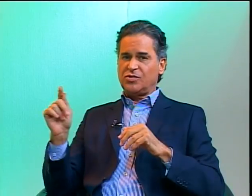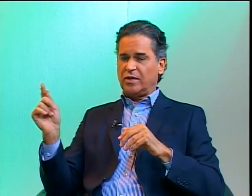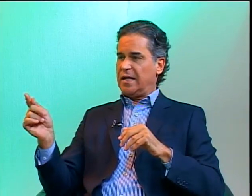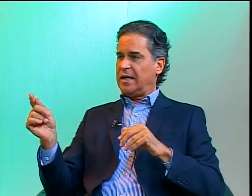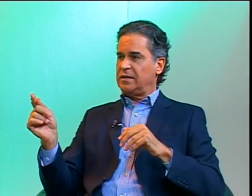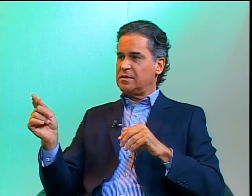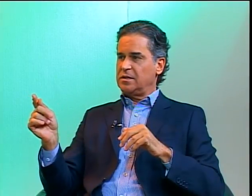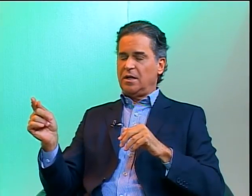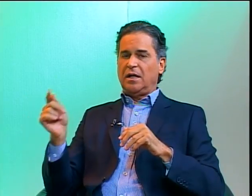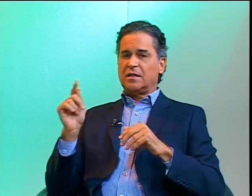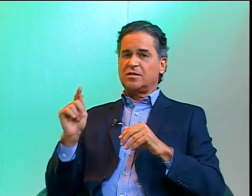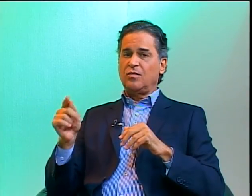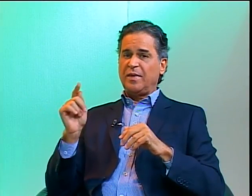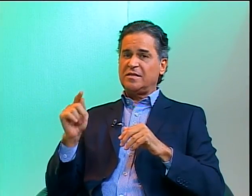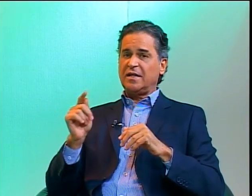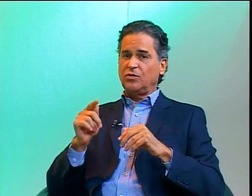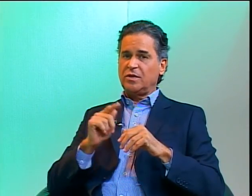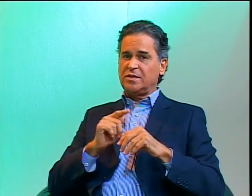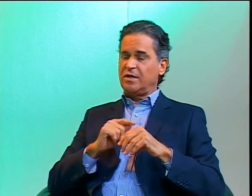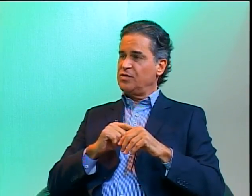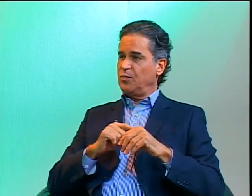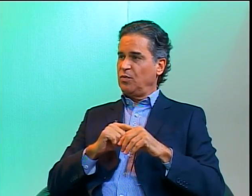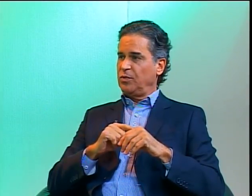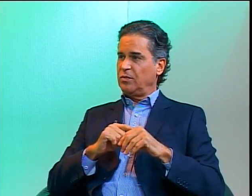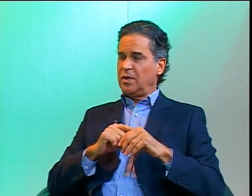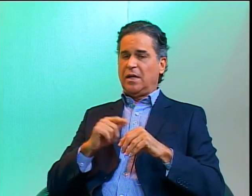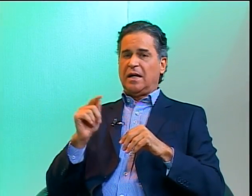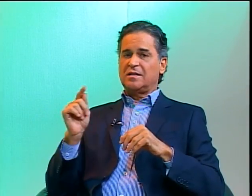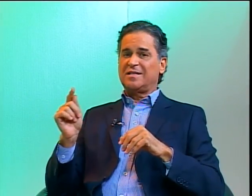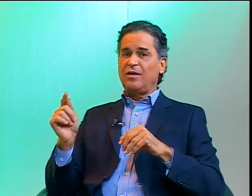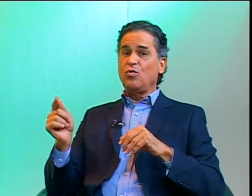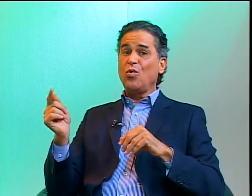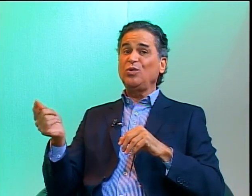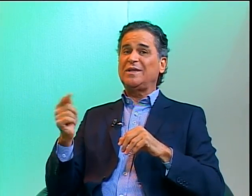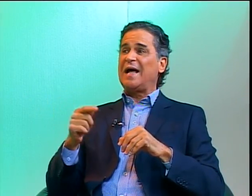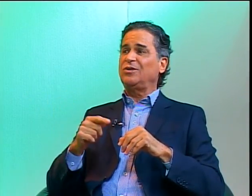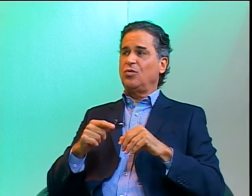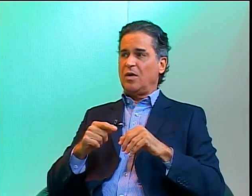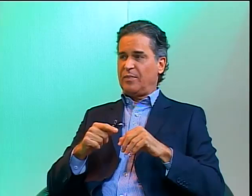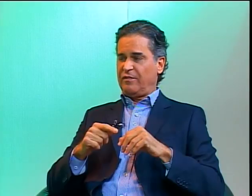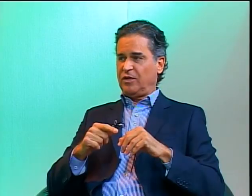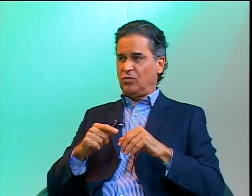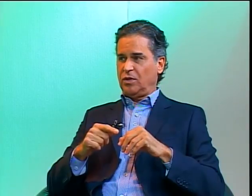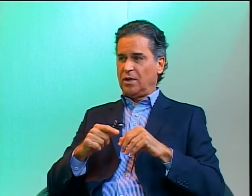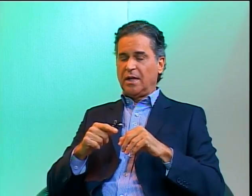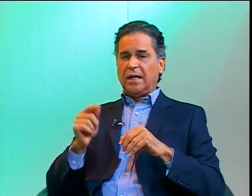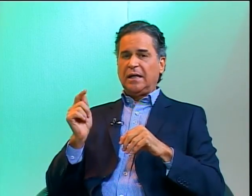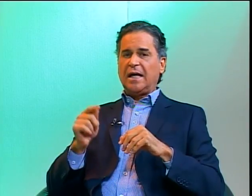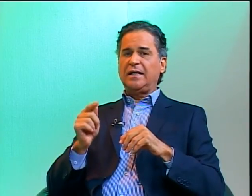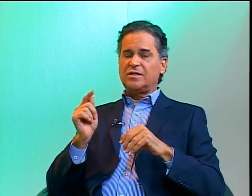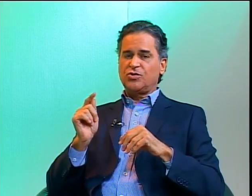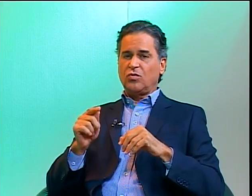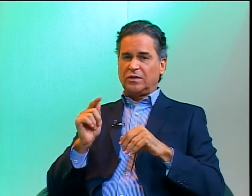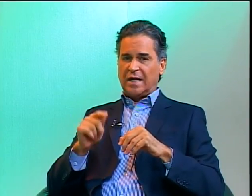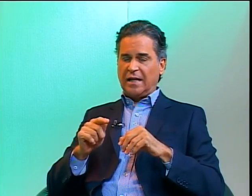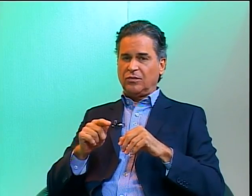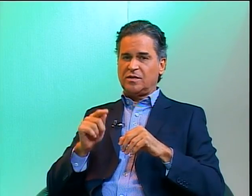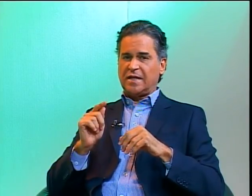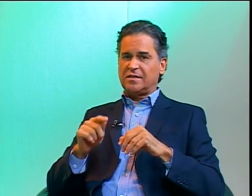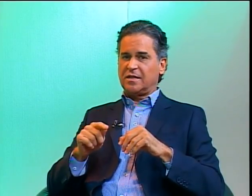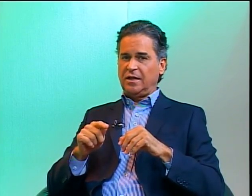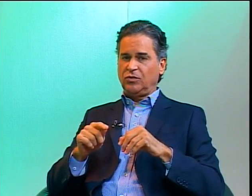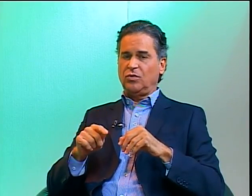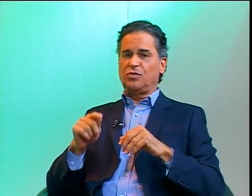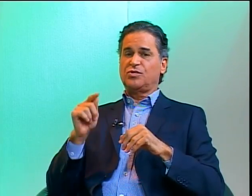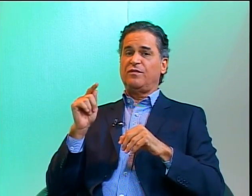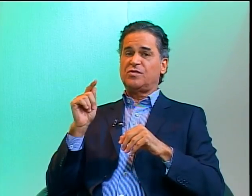As concessionárias, elas são prestadoras de serviço público. Elas têm um contrato com a prefeitura. E lá neste contrato